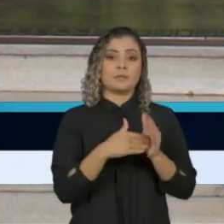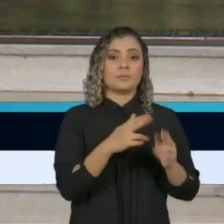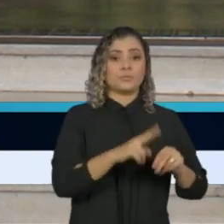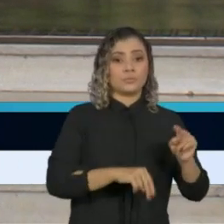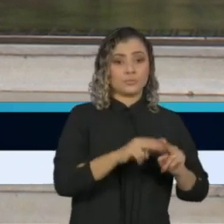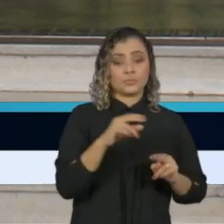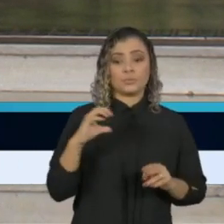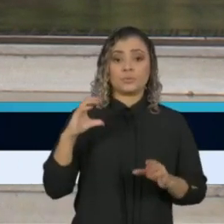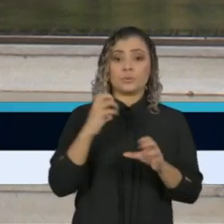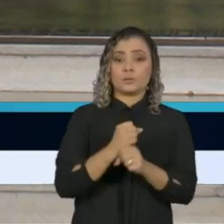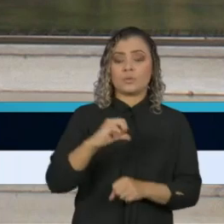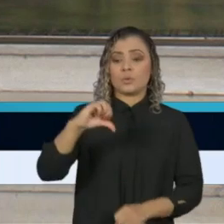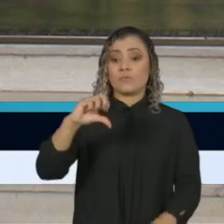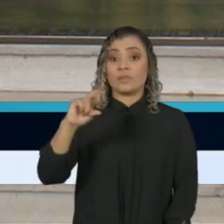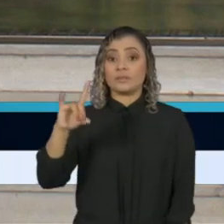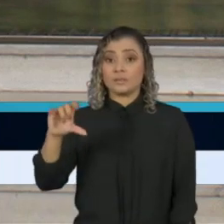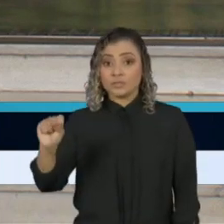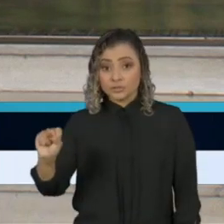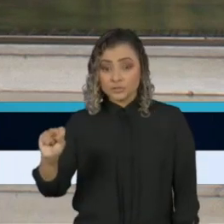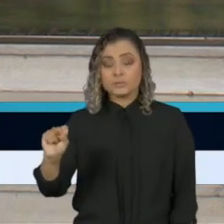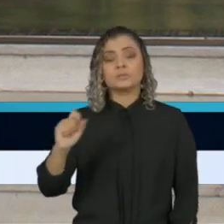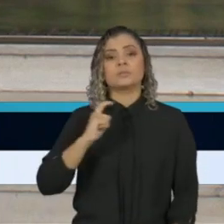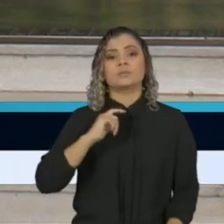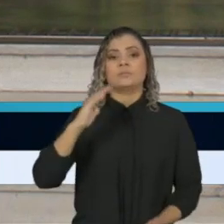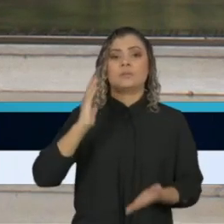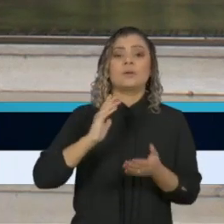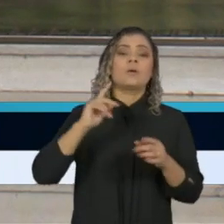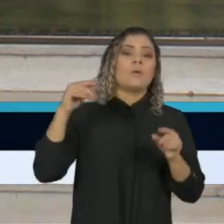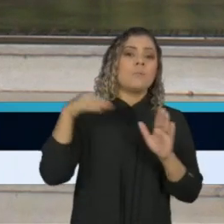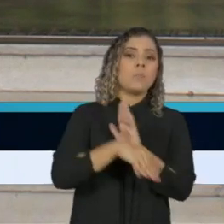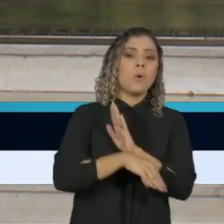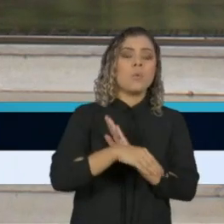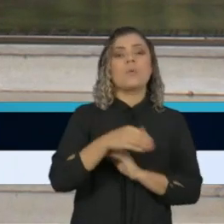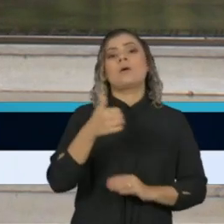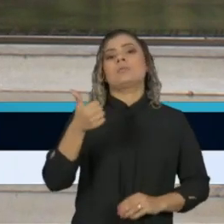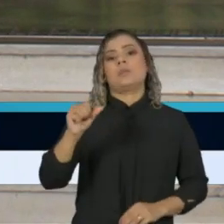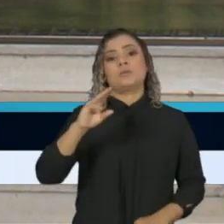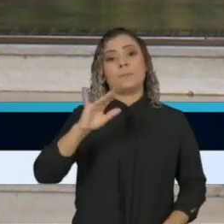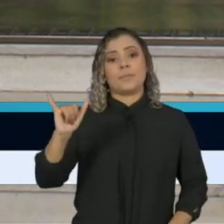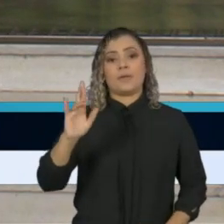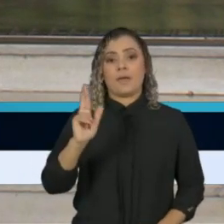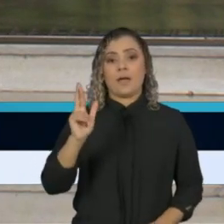90 dias, uma queda de 10 bilhões de reais de arrecadação.